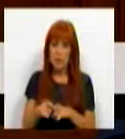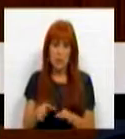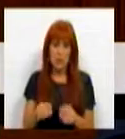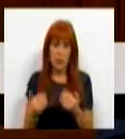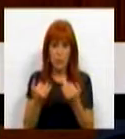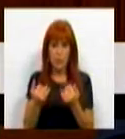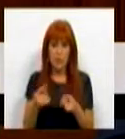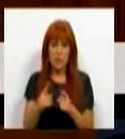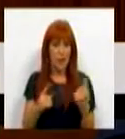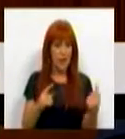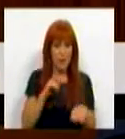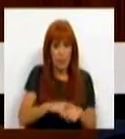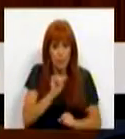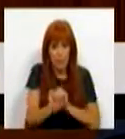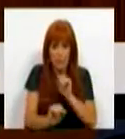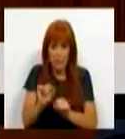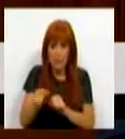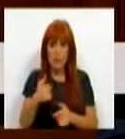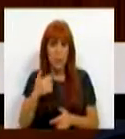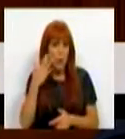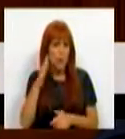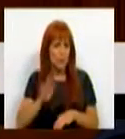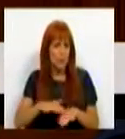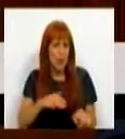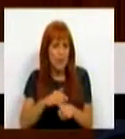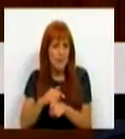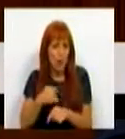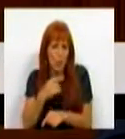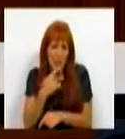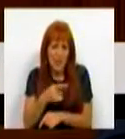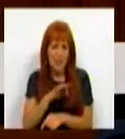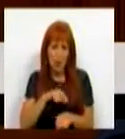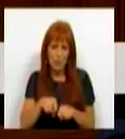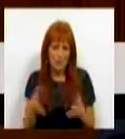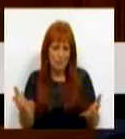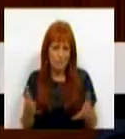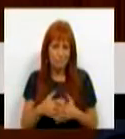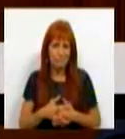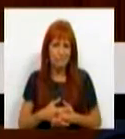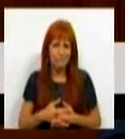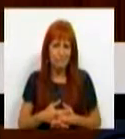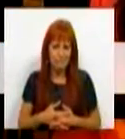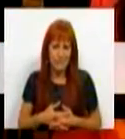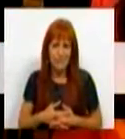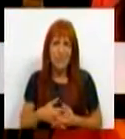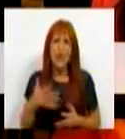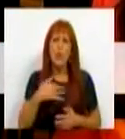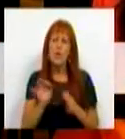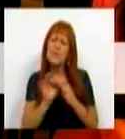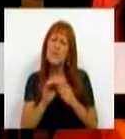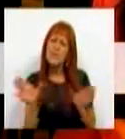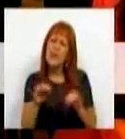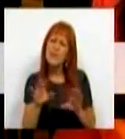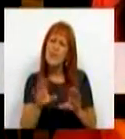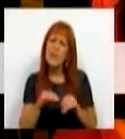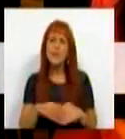com a informação de cada momento. E acho que, quanto a isso, é o que poderei dizer ao Sr. Deputado. Gostava que especificasse um